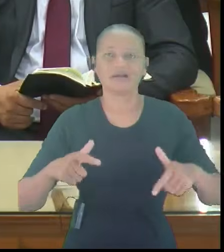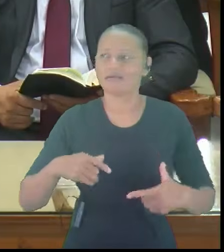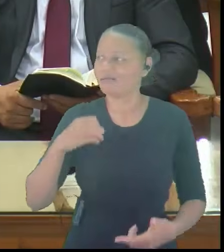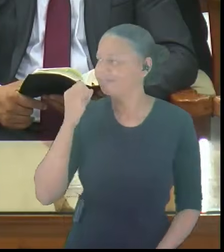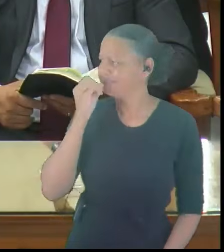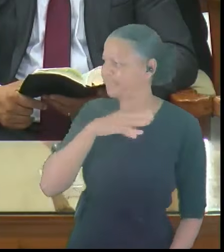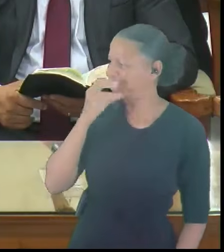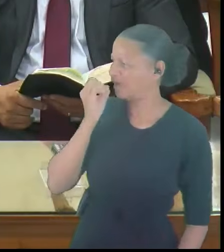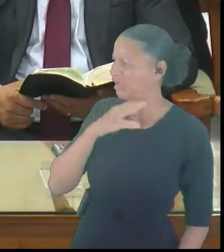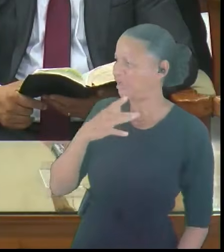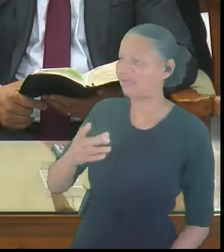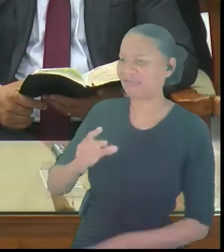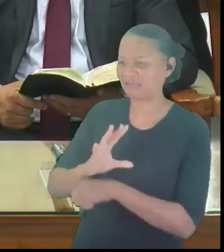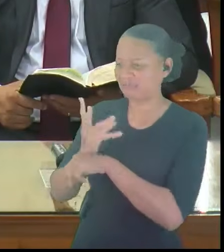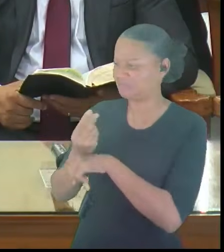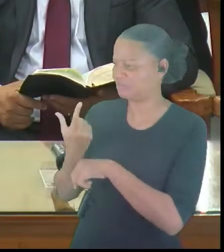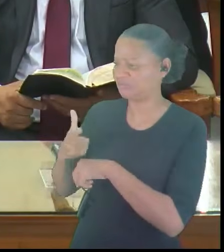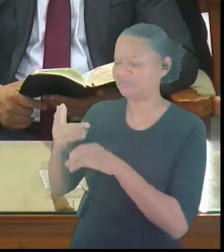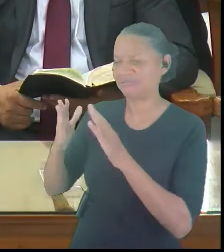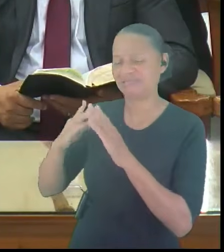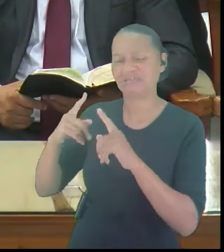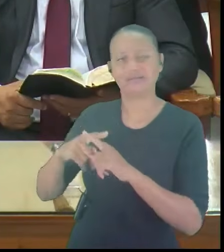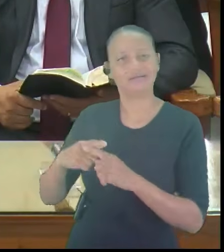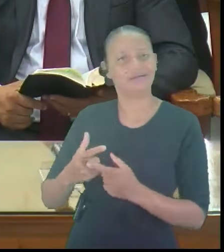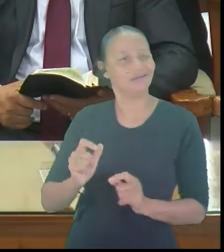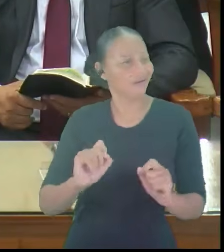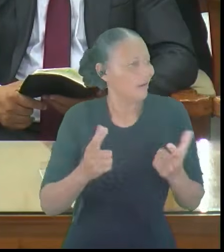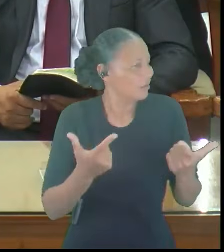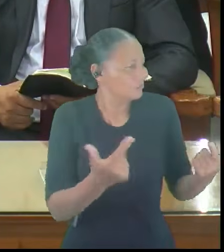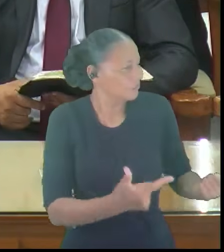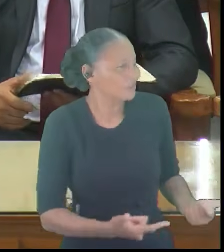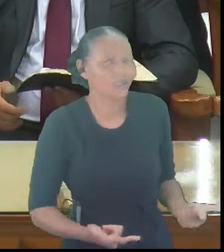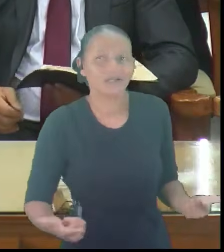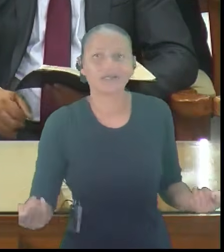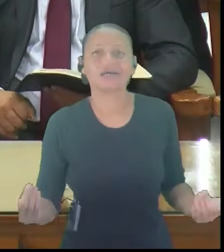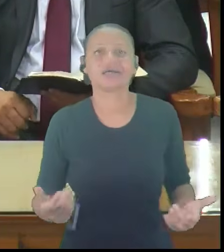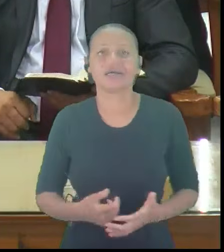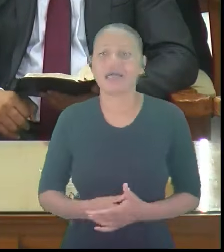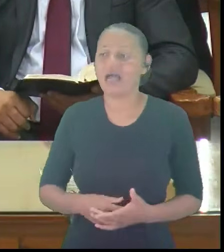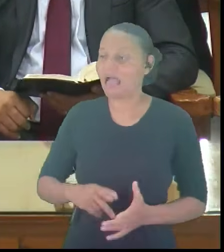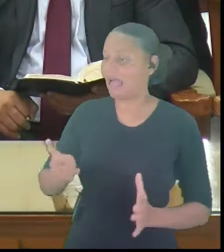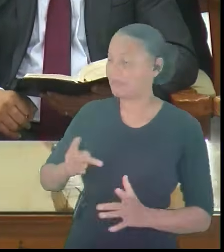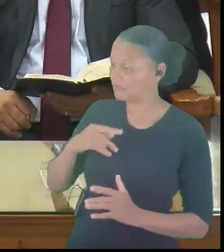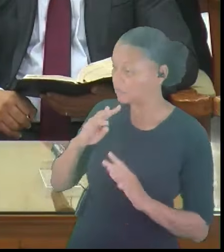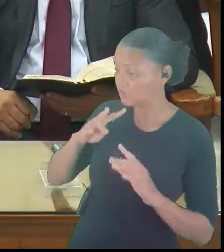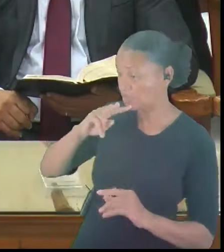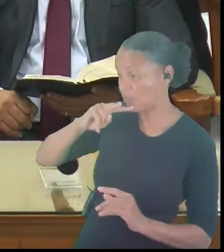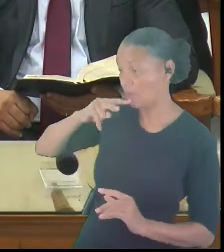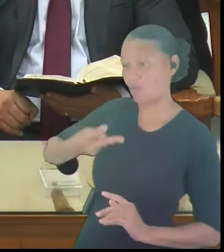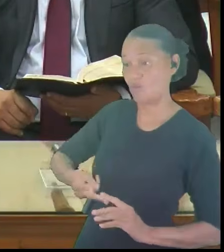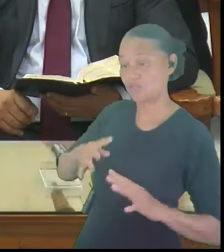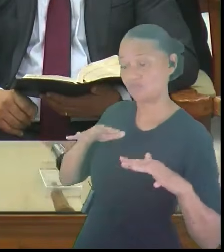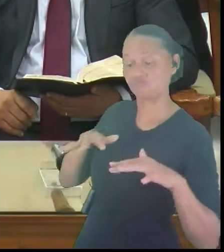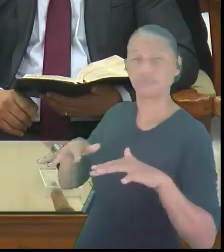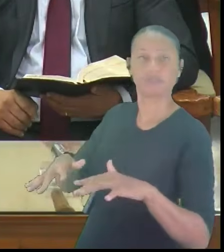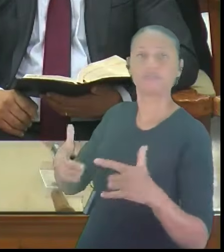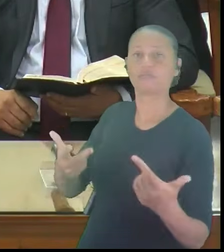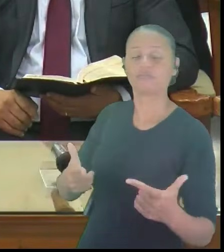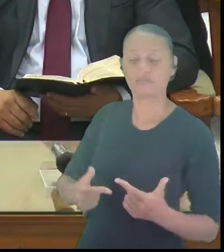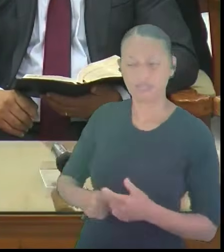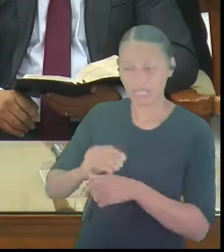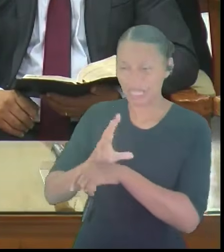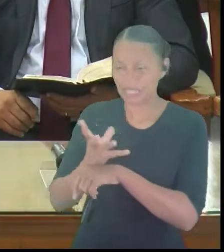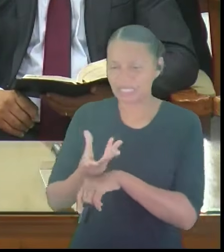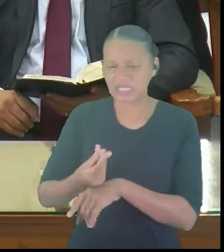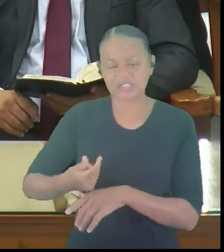igreja primitiva não tinha templo. Claro que não tinha. A igreja não era reconhecida. A igreja primitiva não